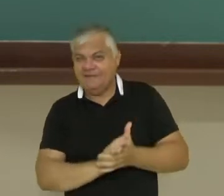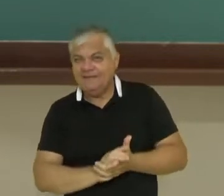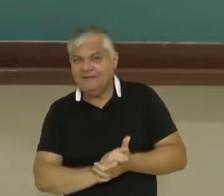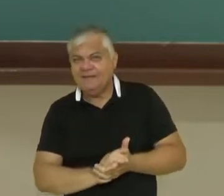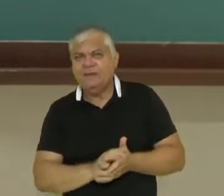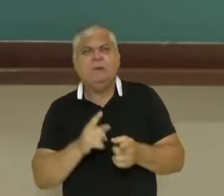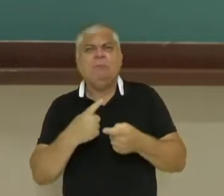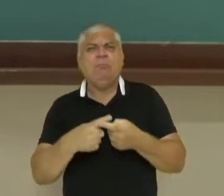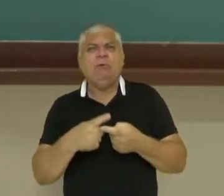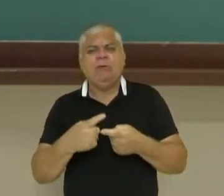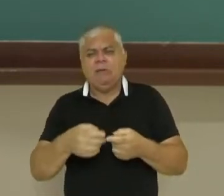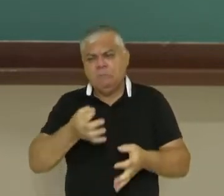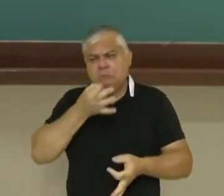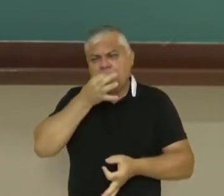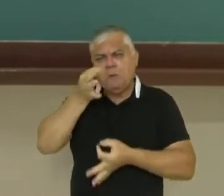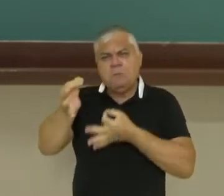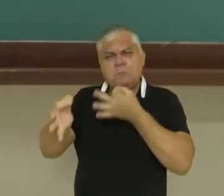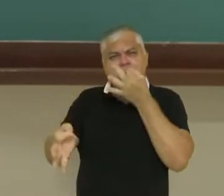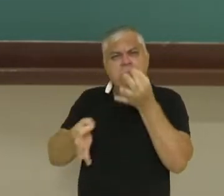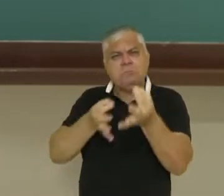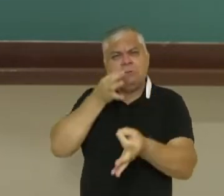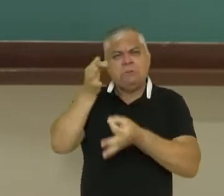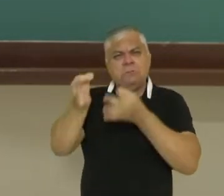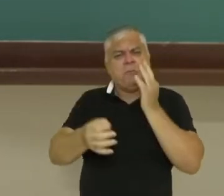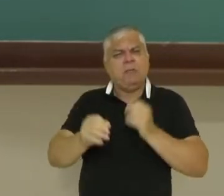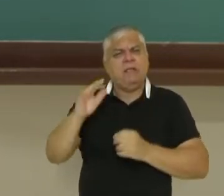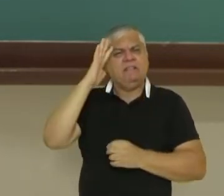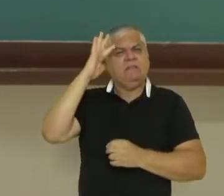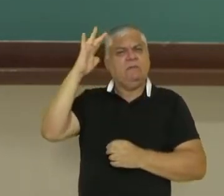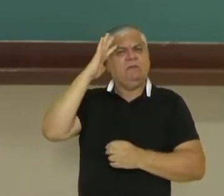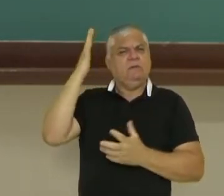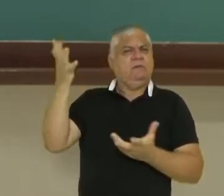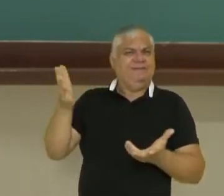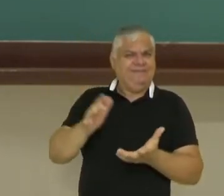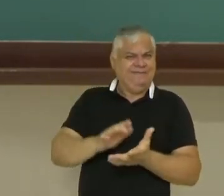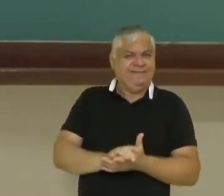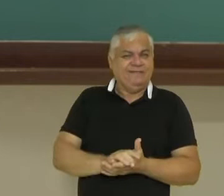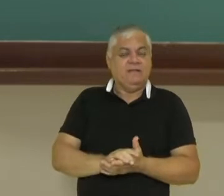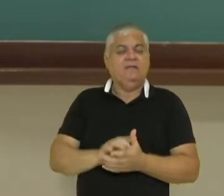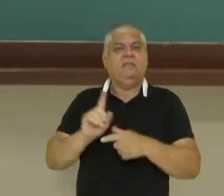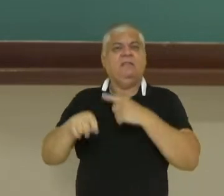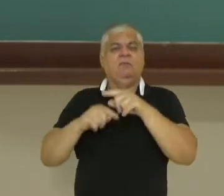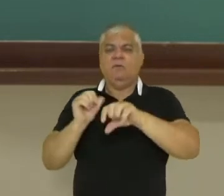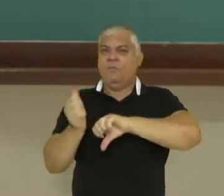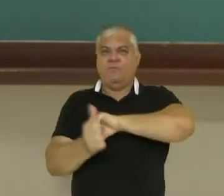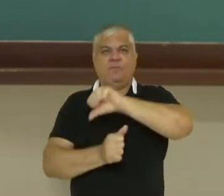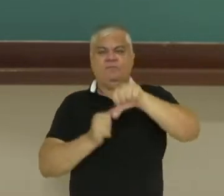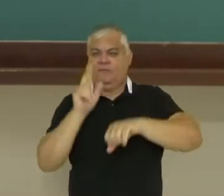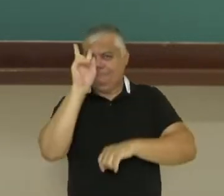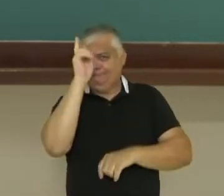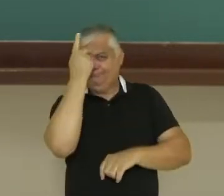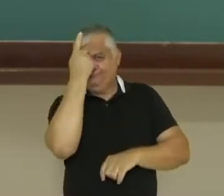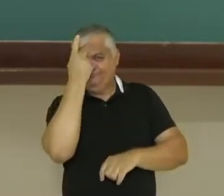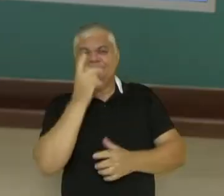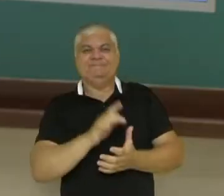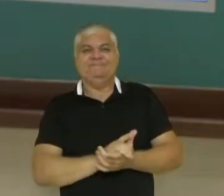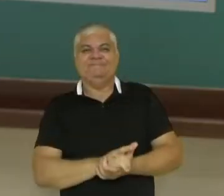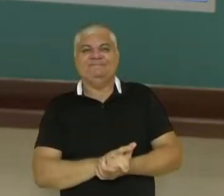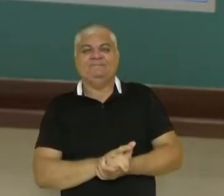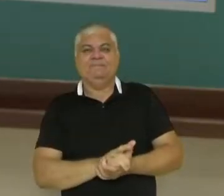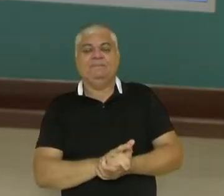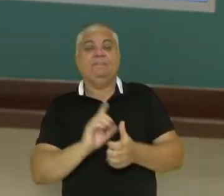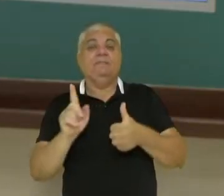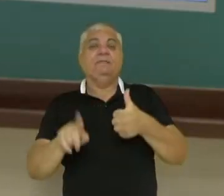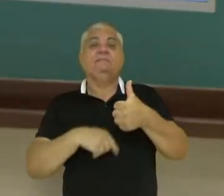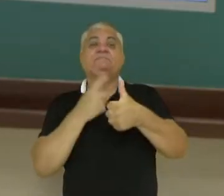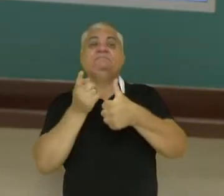Dessas hipóteses, né? Essas teorias, vamos supor assim, e depois a quebra dessas, ok? Então vamos lá comigo. Bem, primeiro vamos